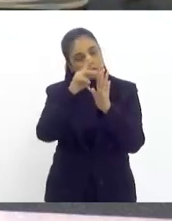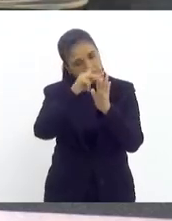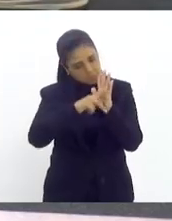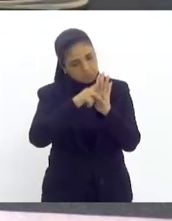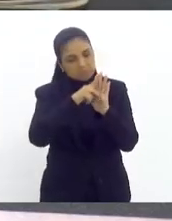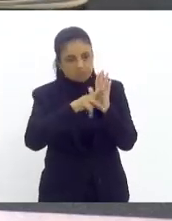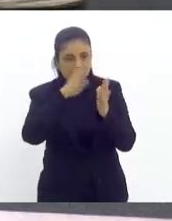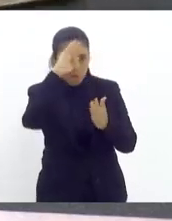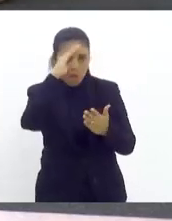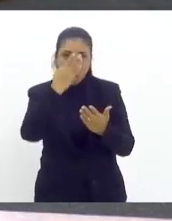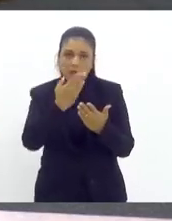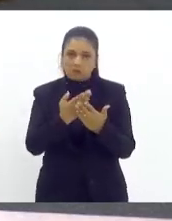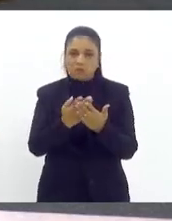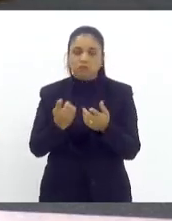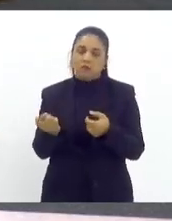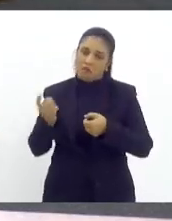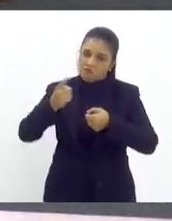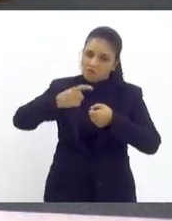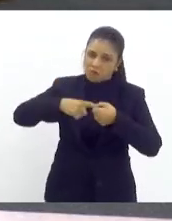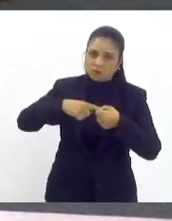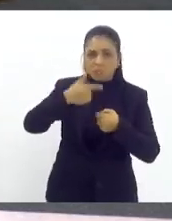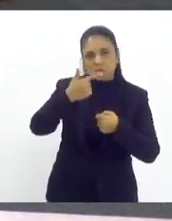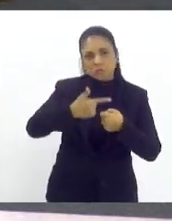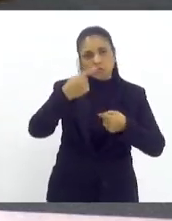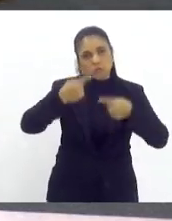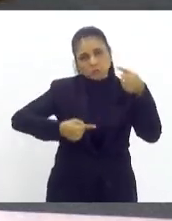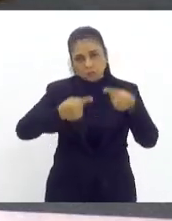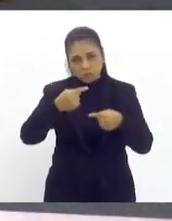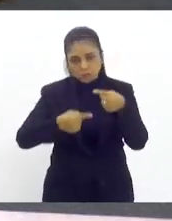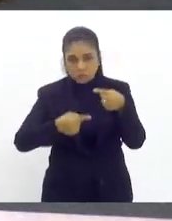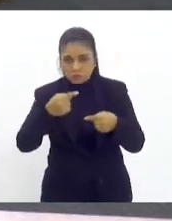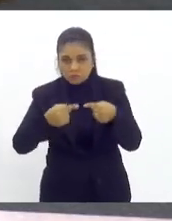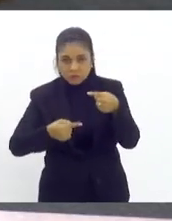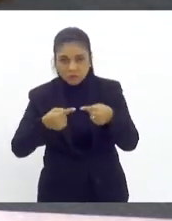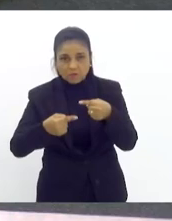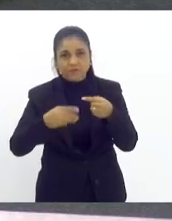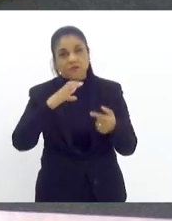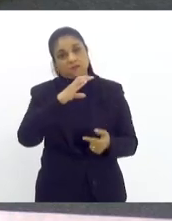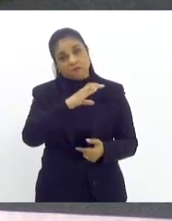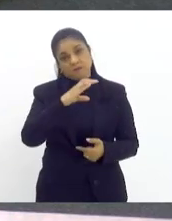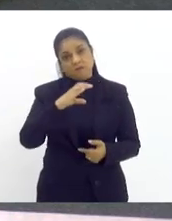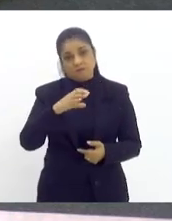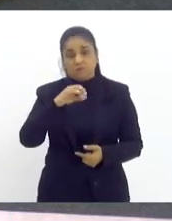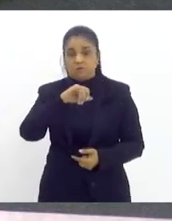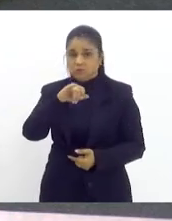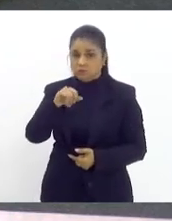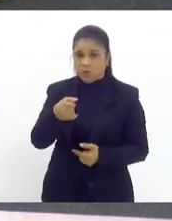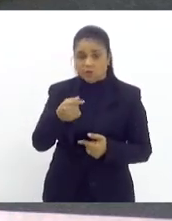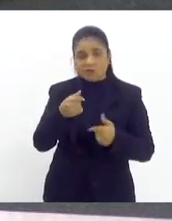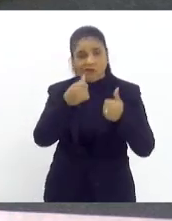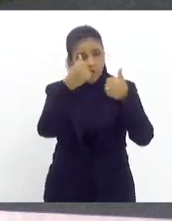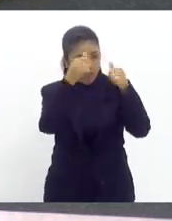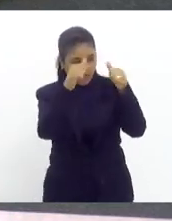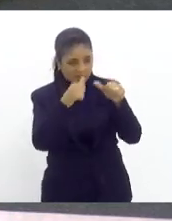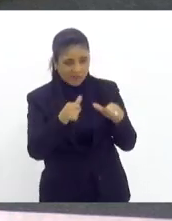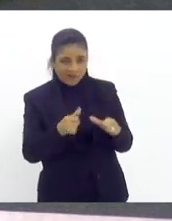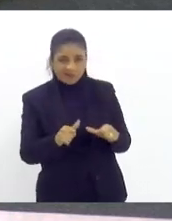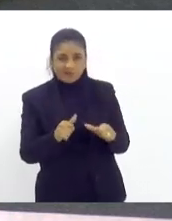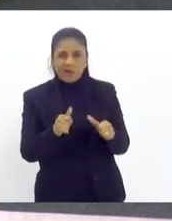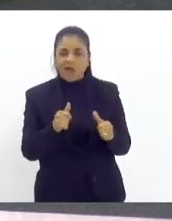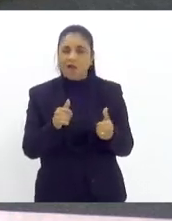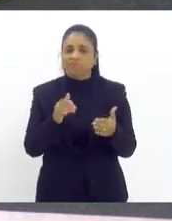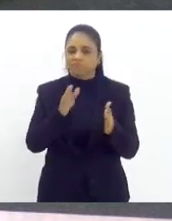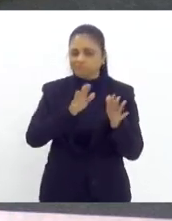volte lá para outra discussão e aí eu acredito que a ccj possa analisar de uma forma mais